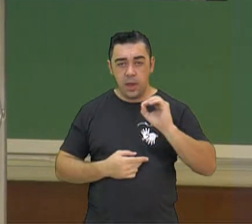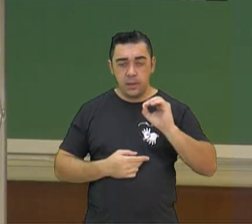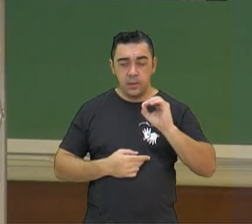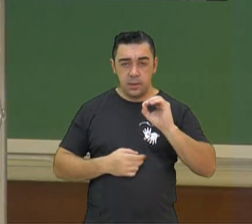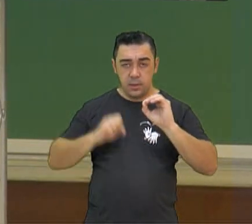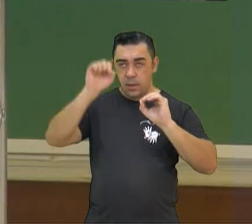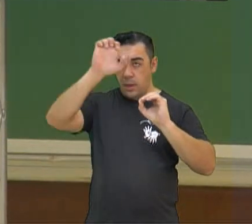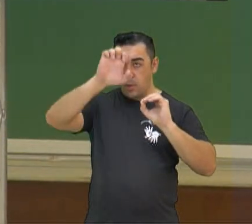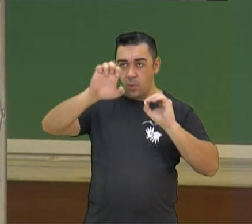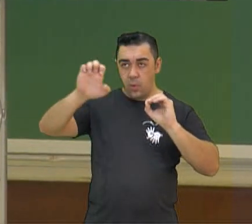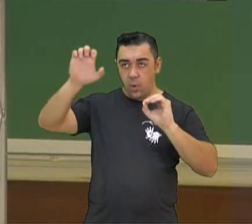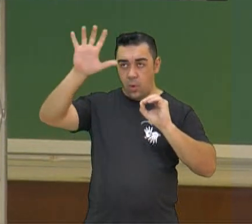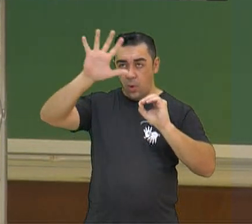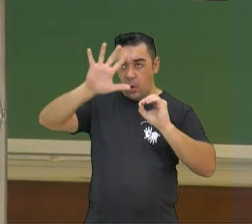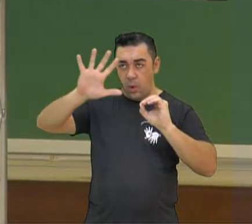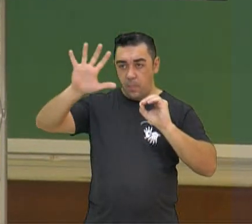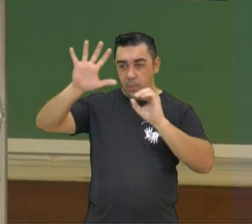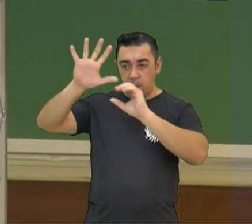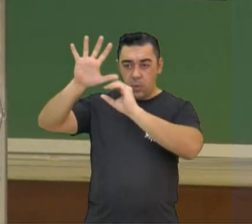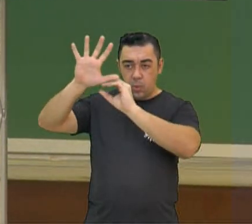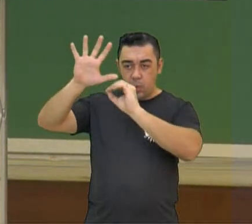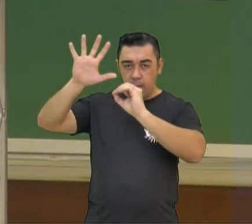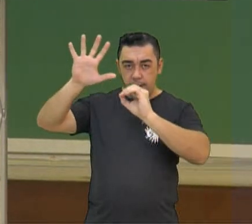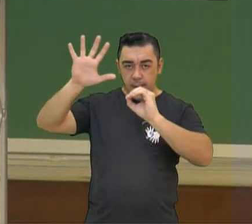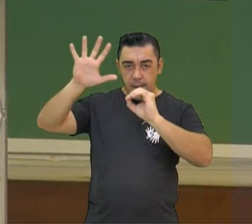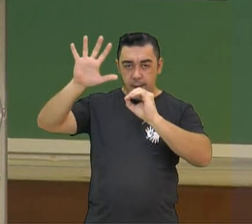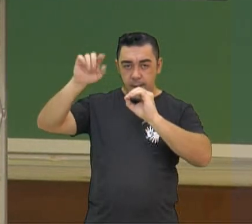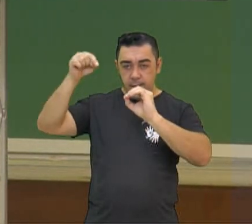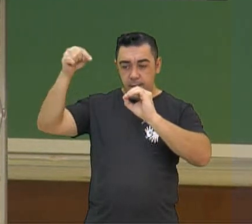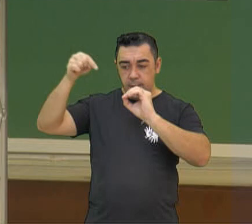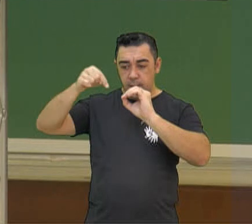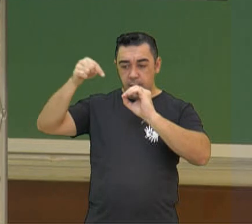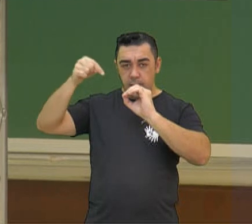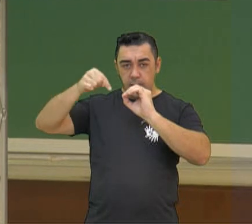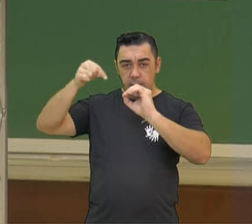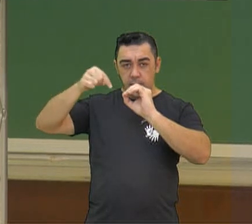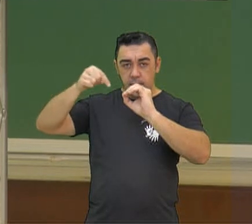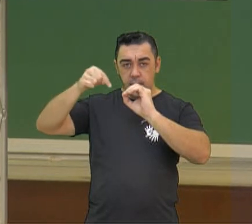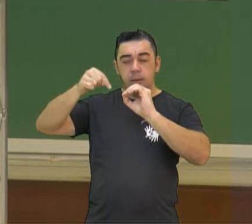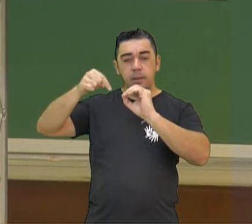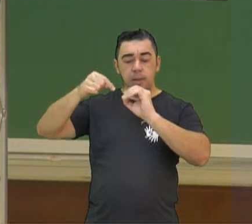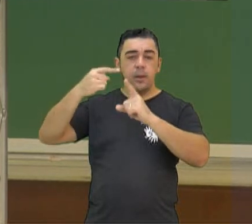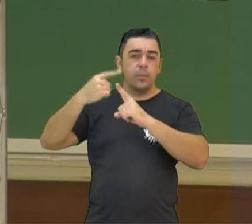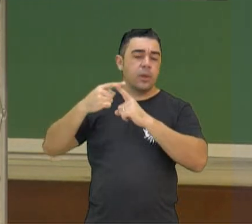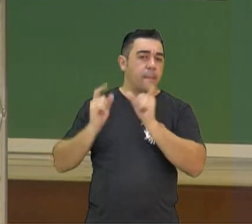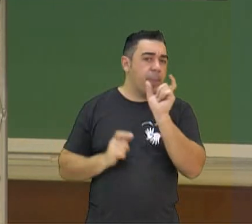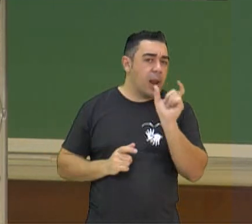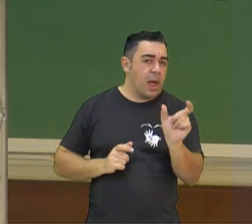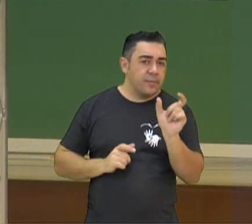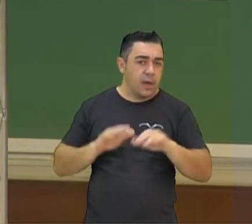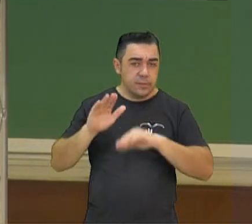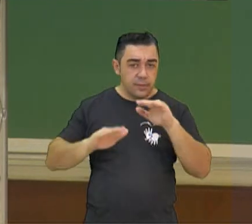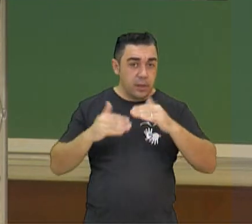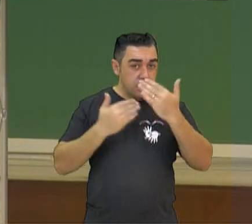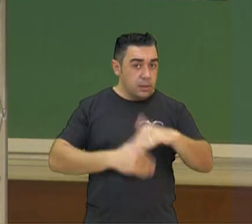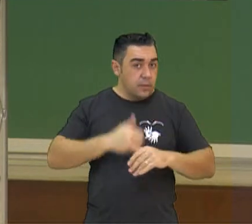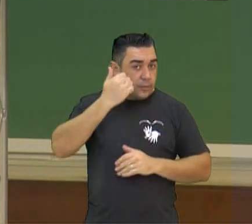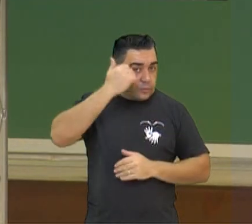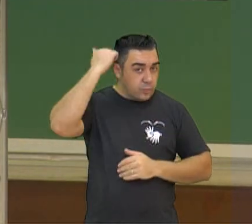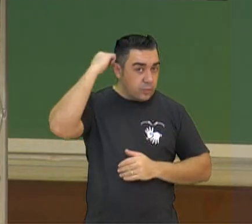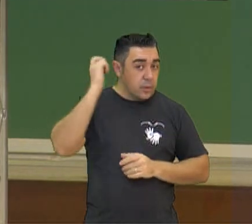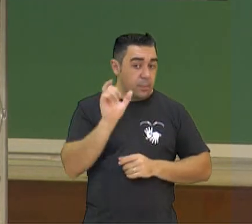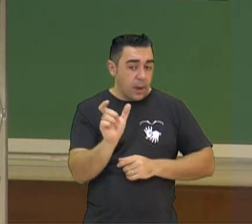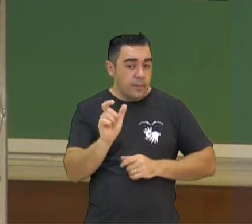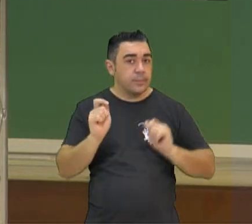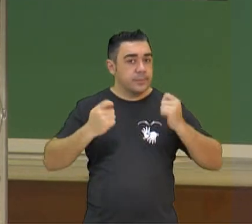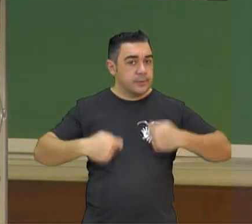é Leste. Muitas pessoas erram, inclusive no vestibular, porque aparece o termo e o cara não saca que tem essa